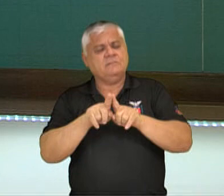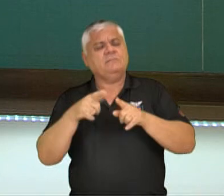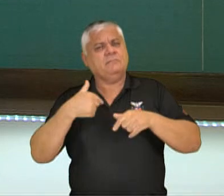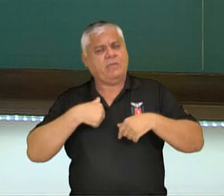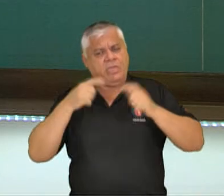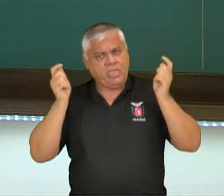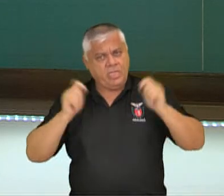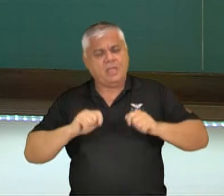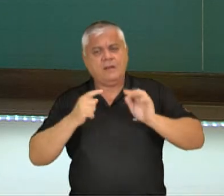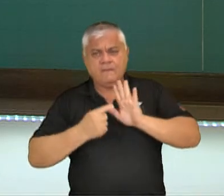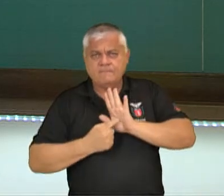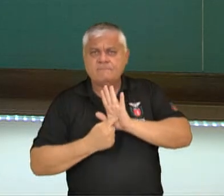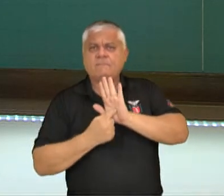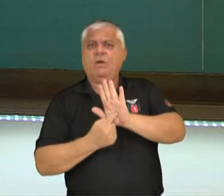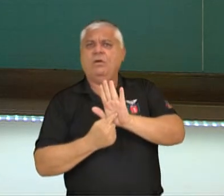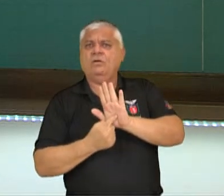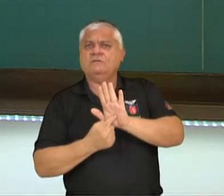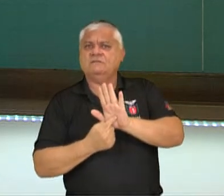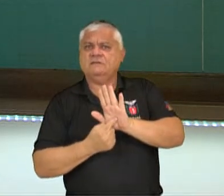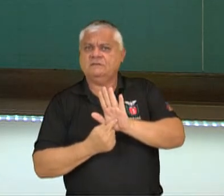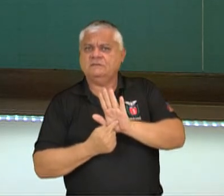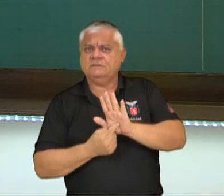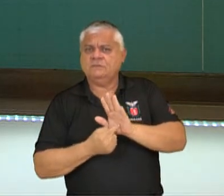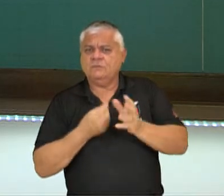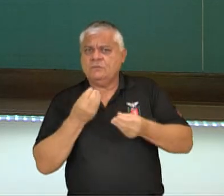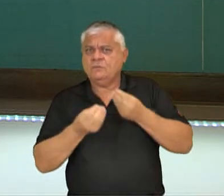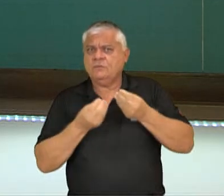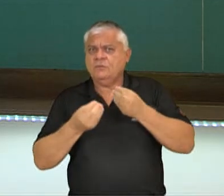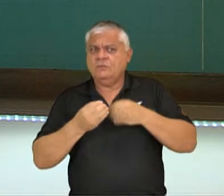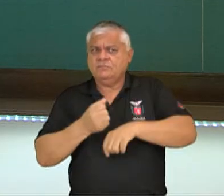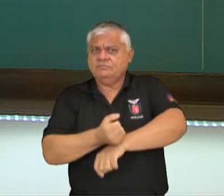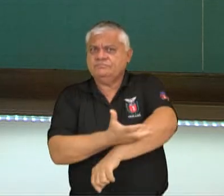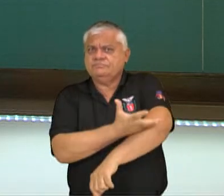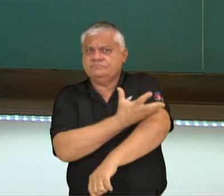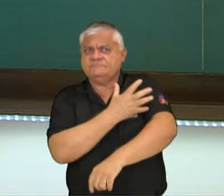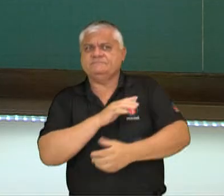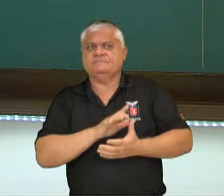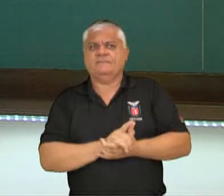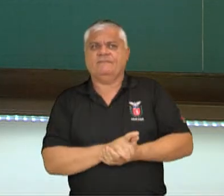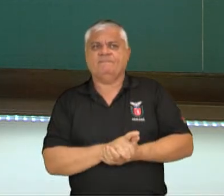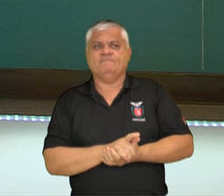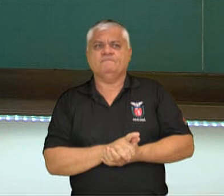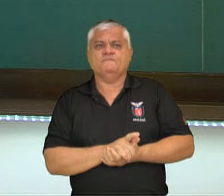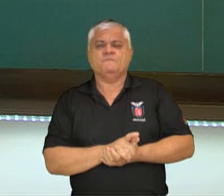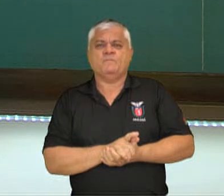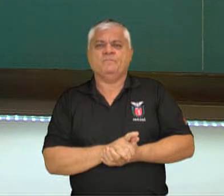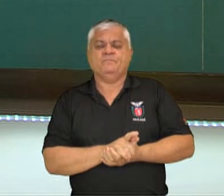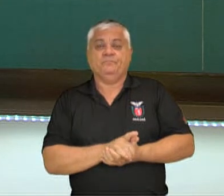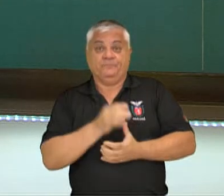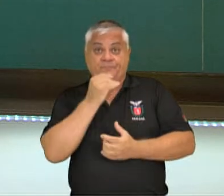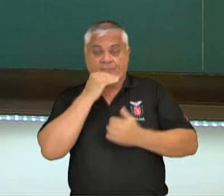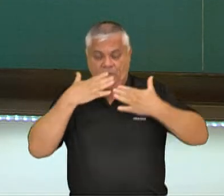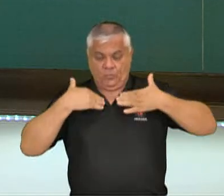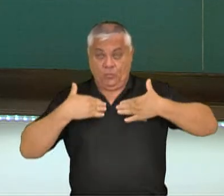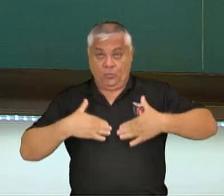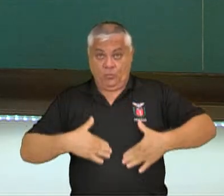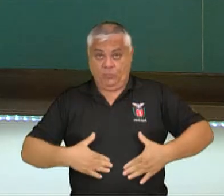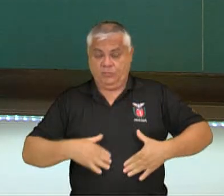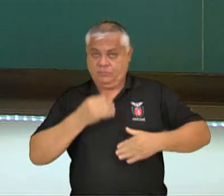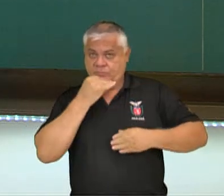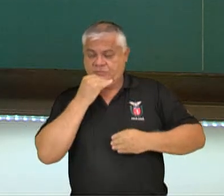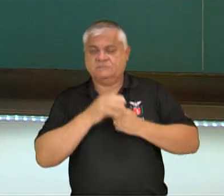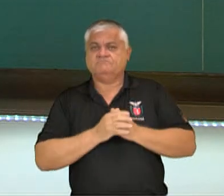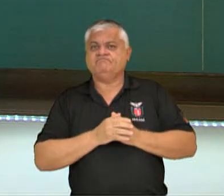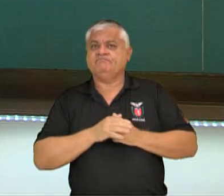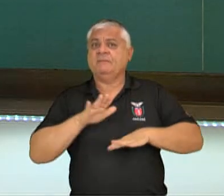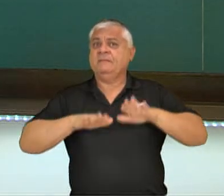a capacidade de traduzir esse nosso sentimento. Olha só. O corpo reage